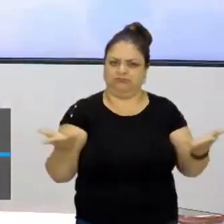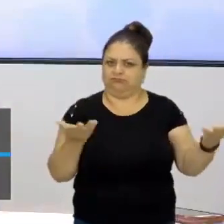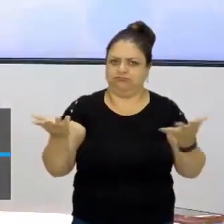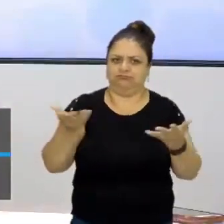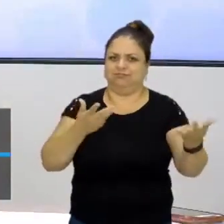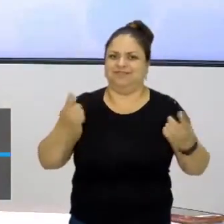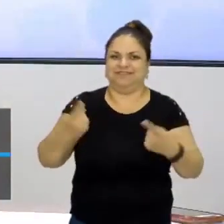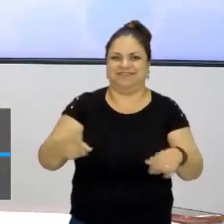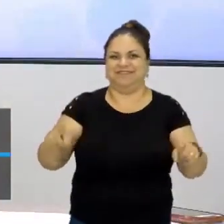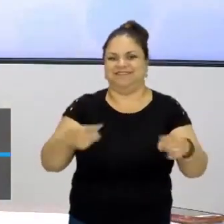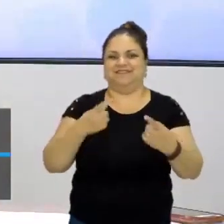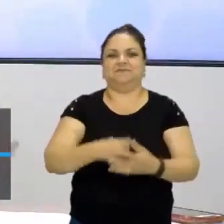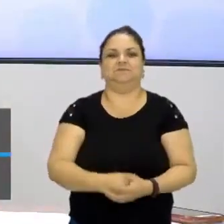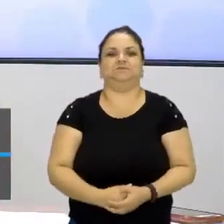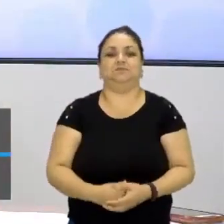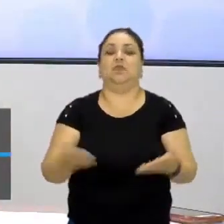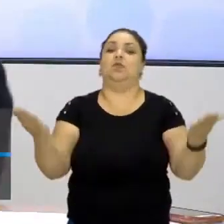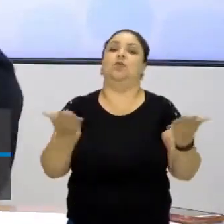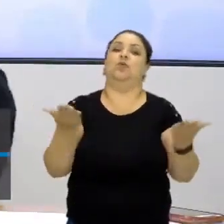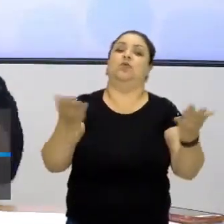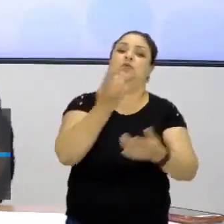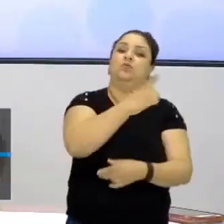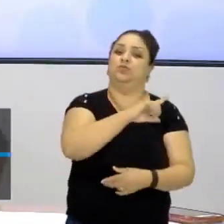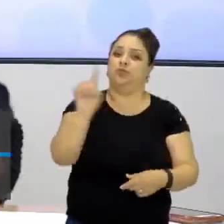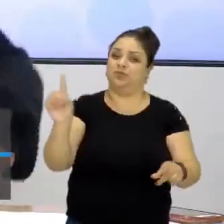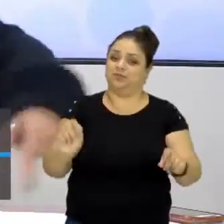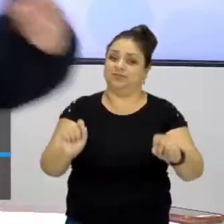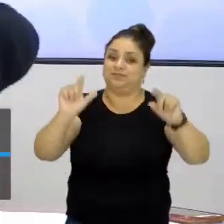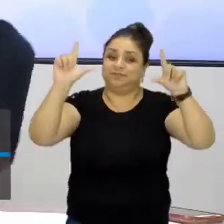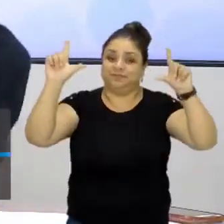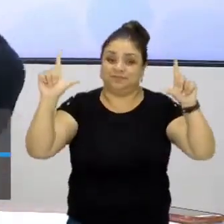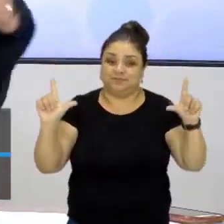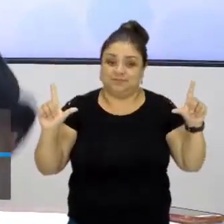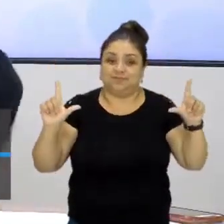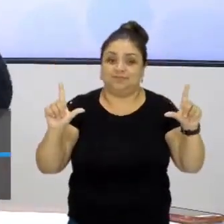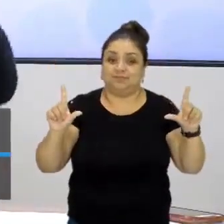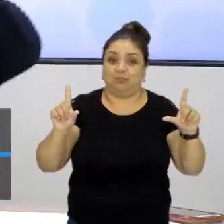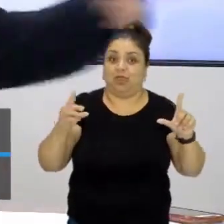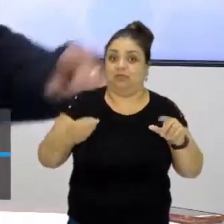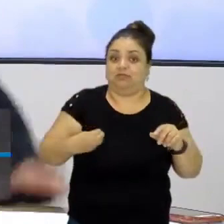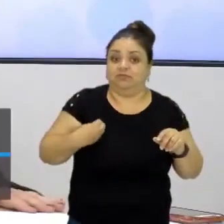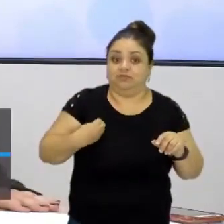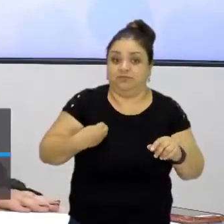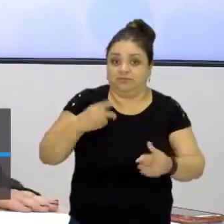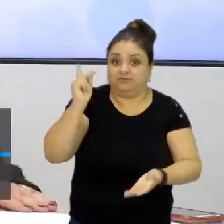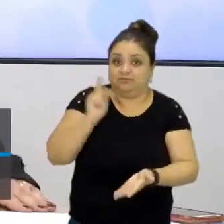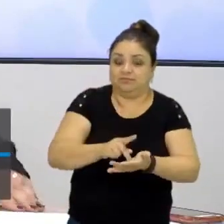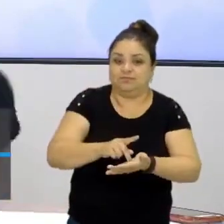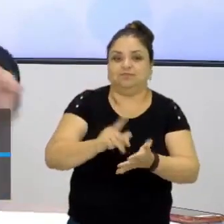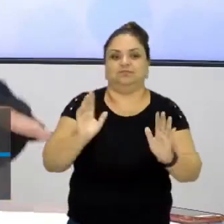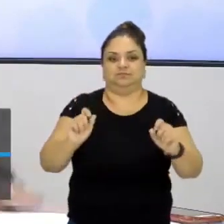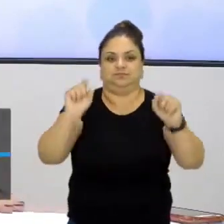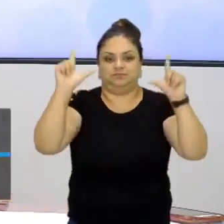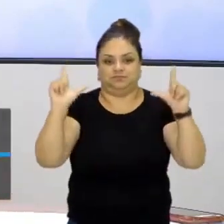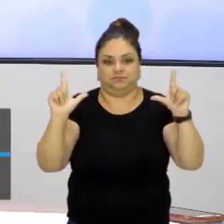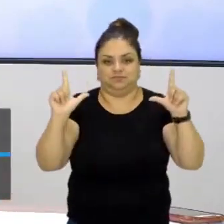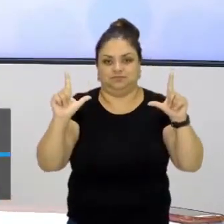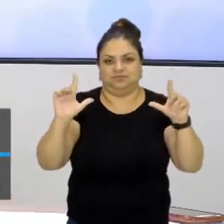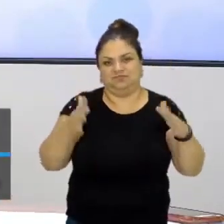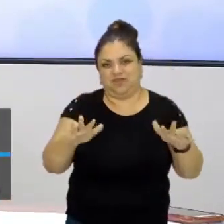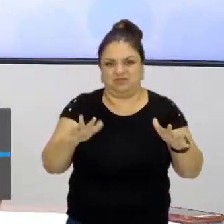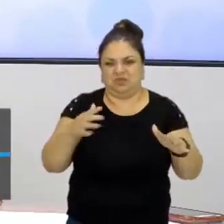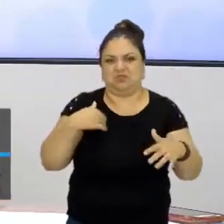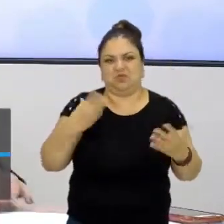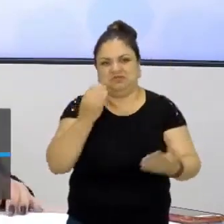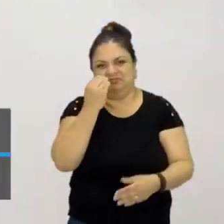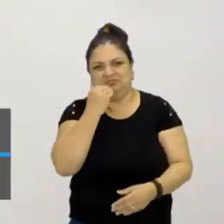né? Mas hoje, nossa última aula ao vivo, ao vivaço, mas assim, ao vivo, vivaço, vivo mesmo. Mais ou menos, que a gente tá meio